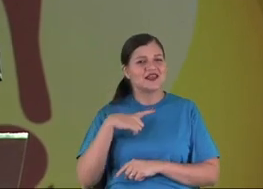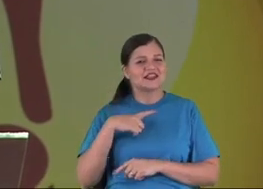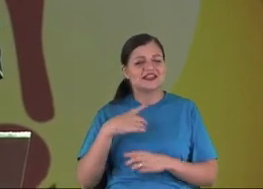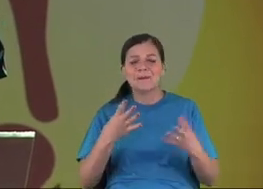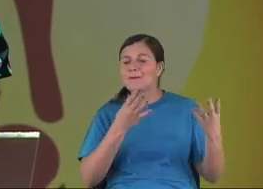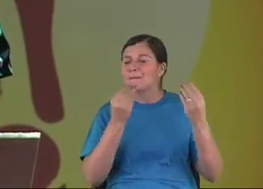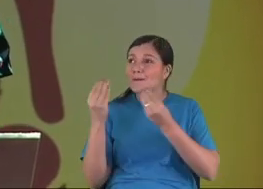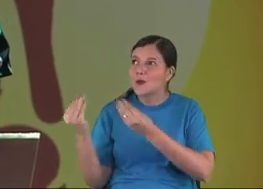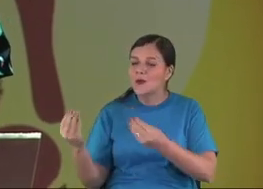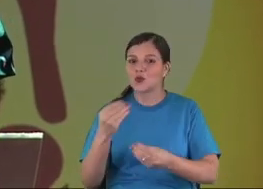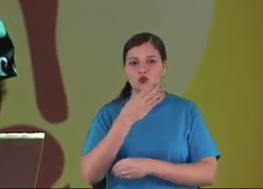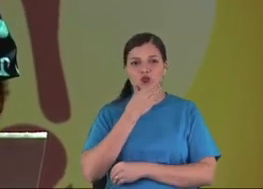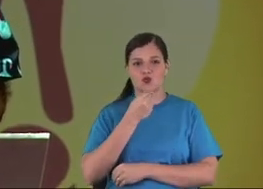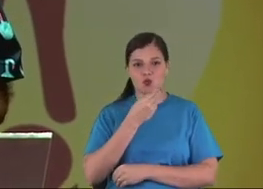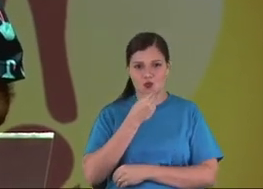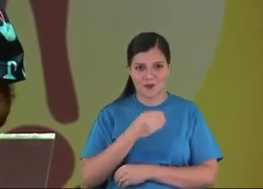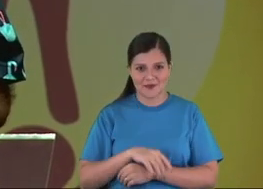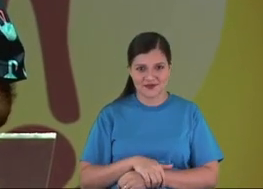homens.